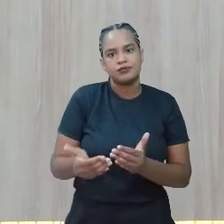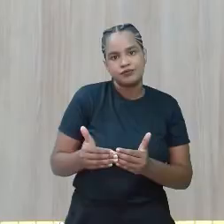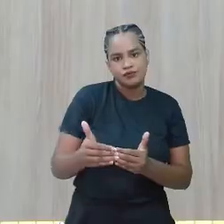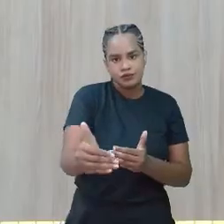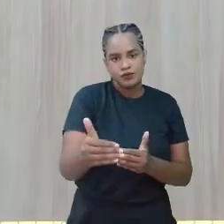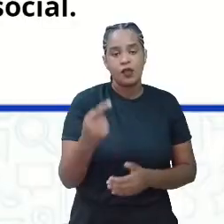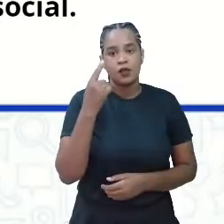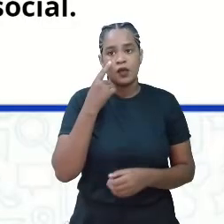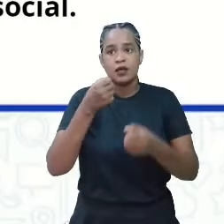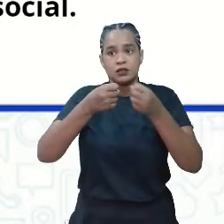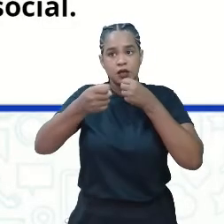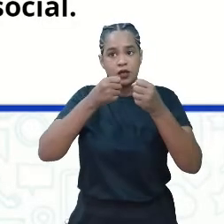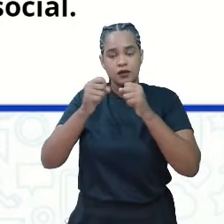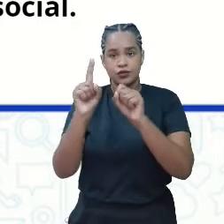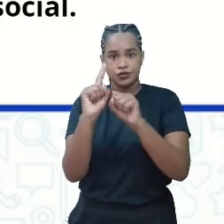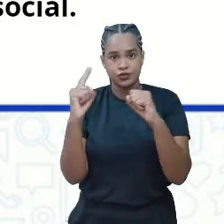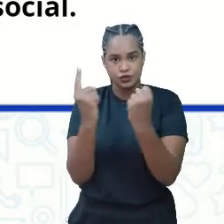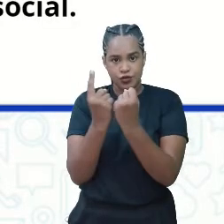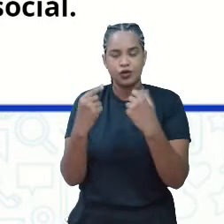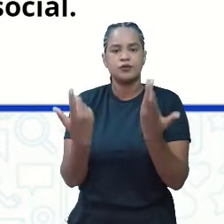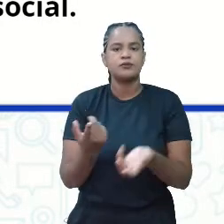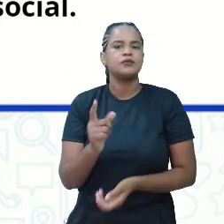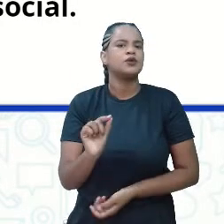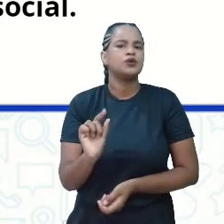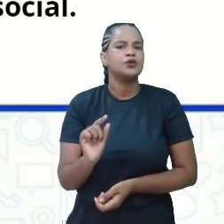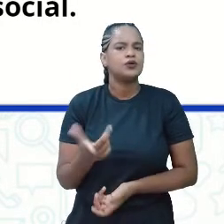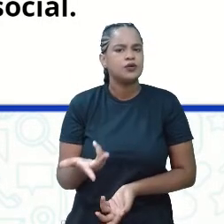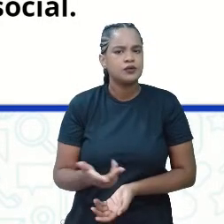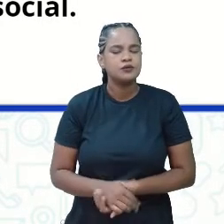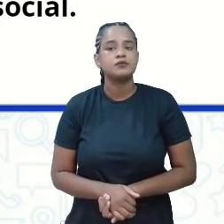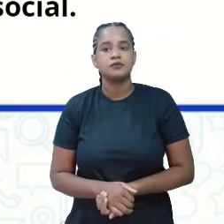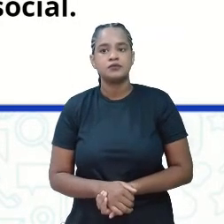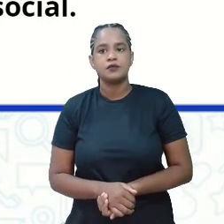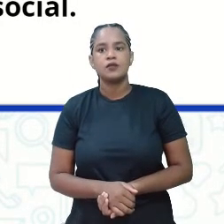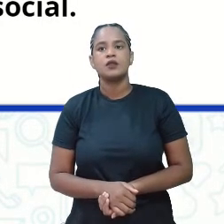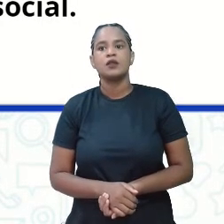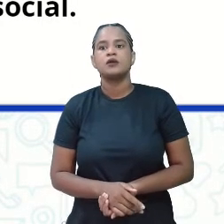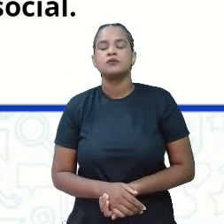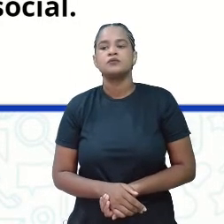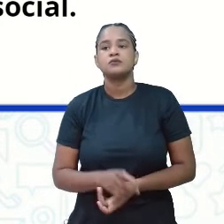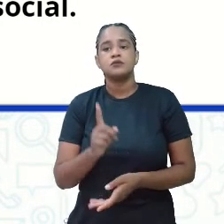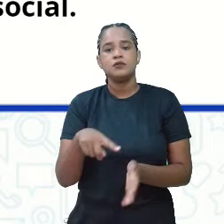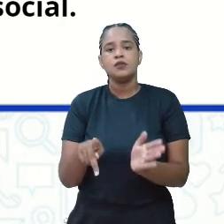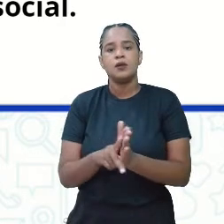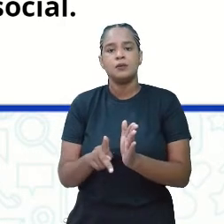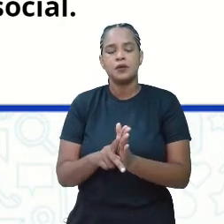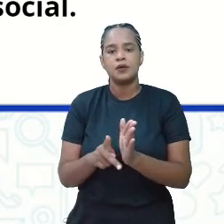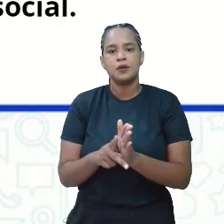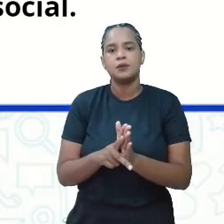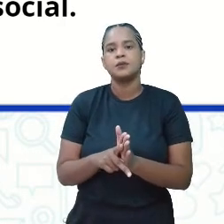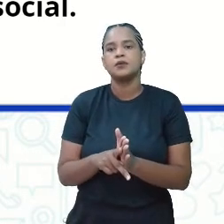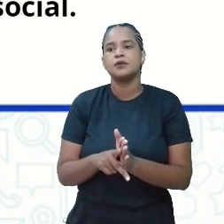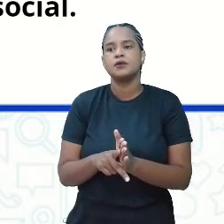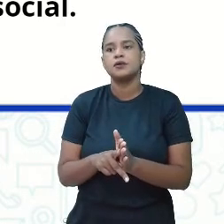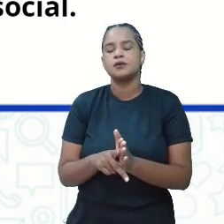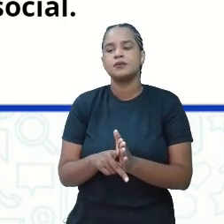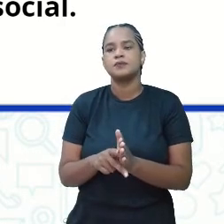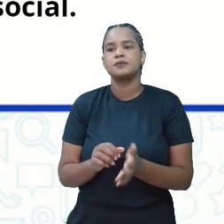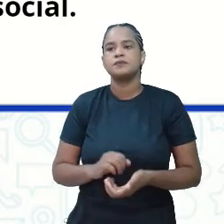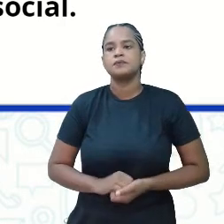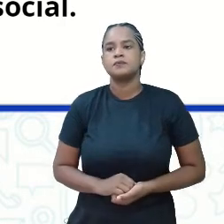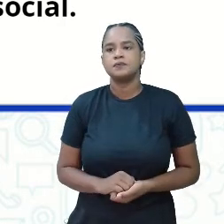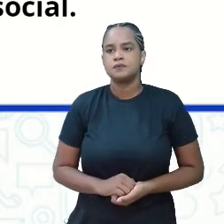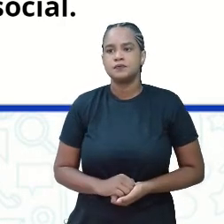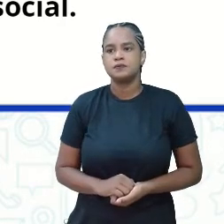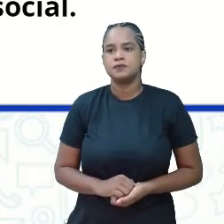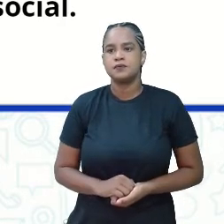A entrevista social. A entrevista é compreendida como instrumento mediador no